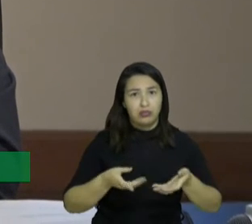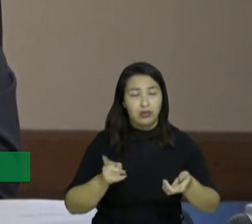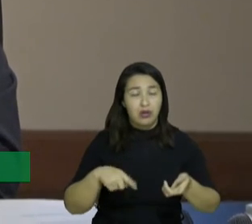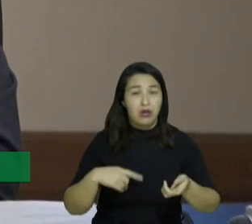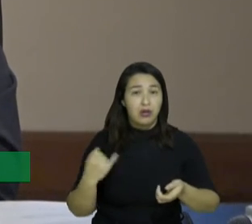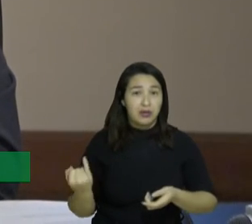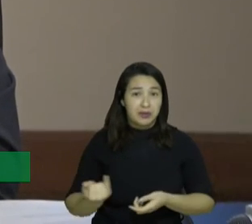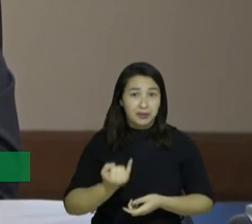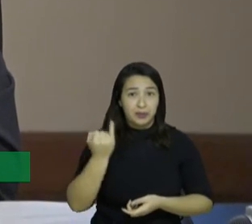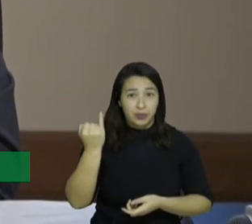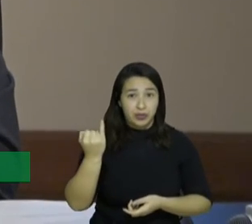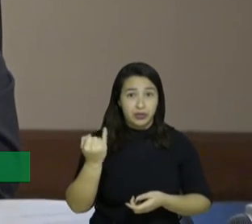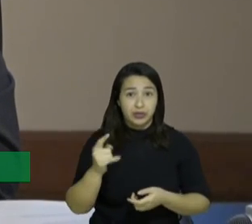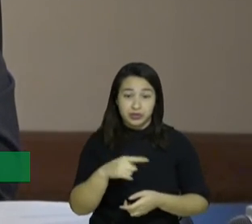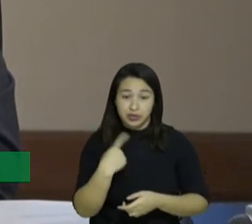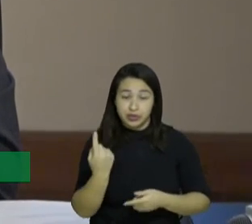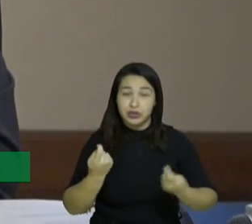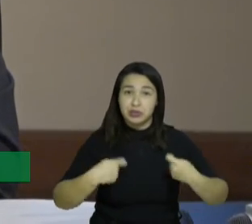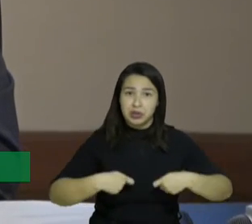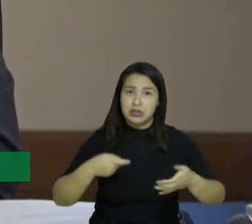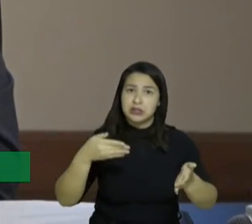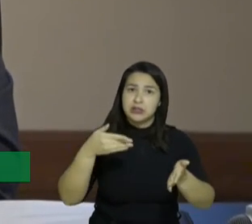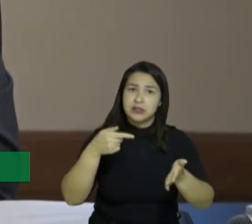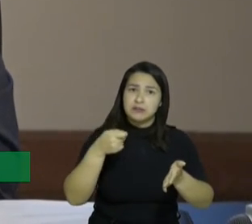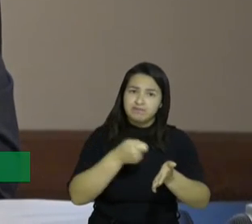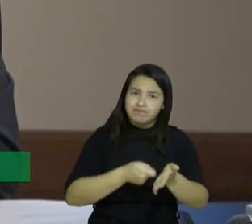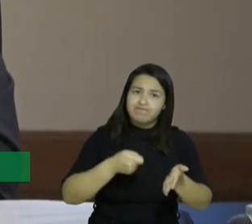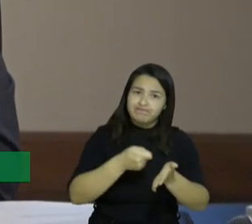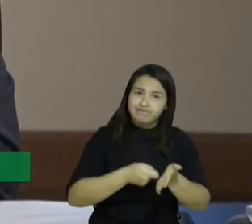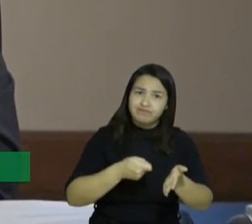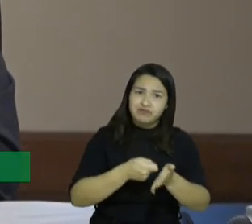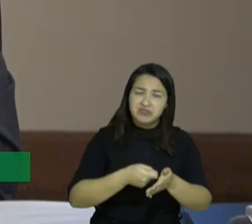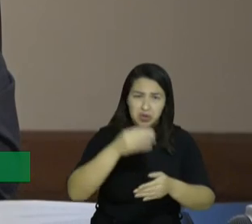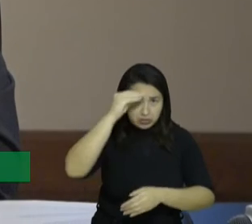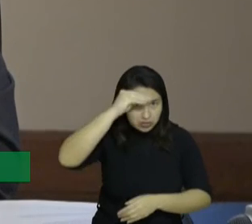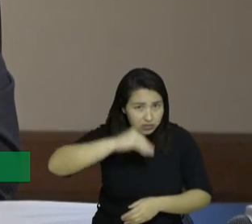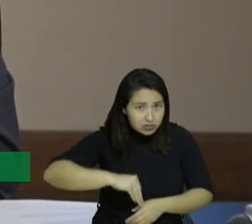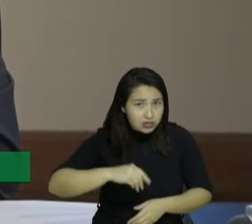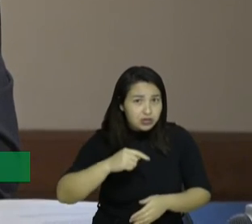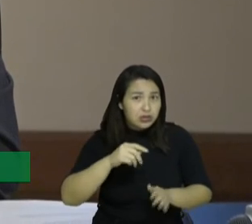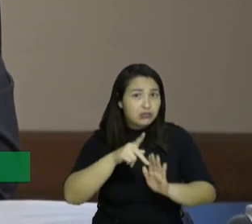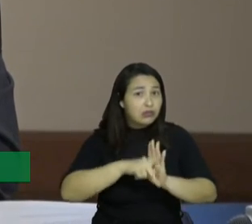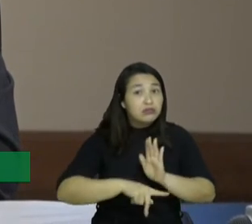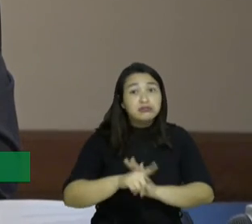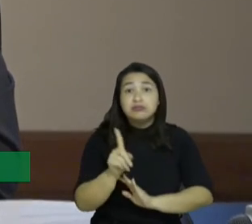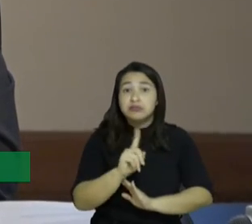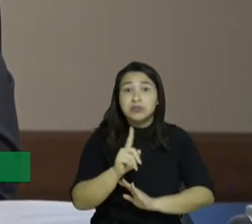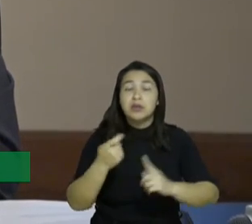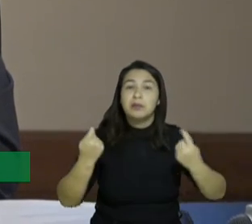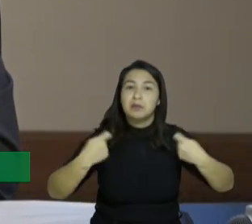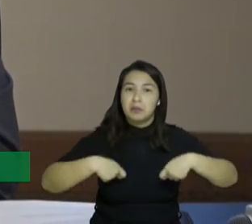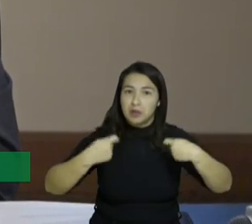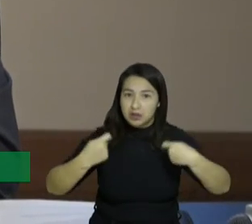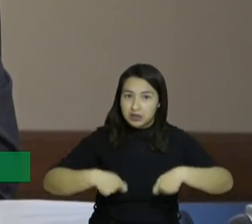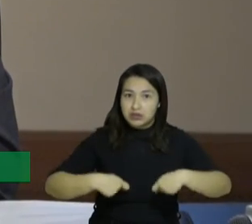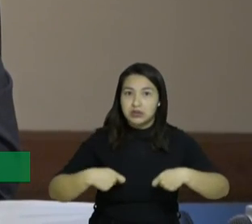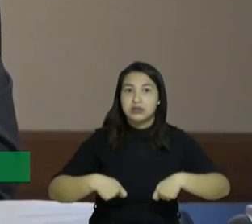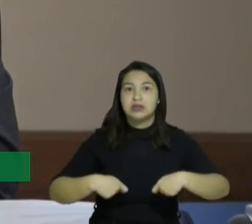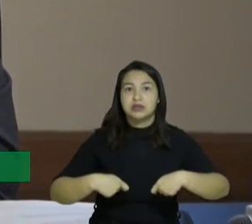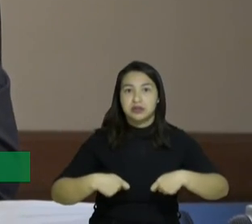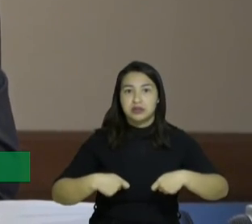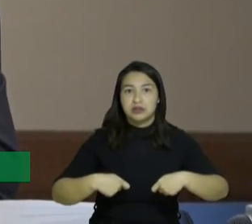importante e que a gente precisa insistir nós não podemos desistir desses projetos a gente precisa com a maior